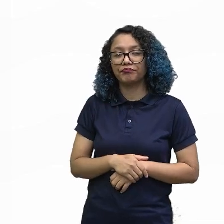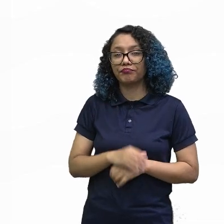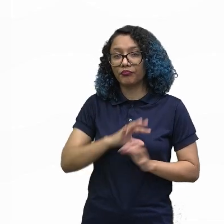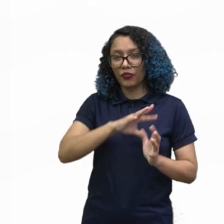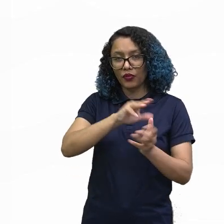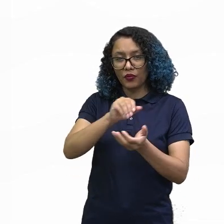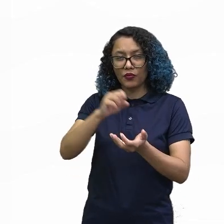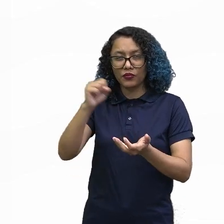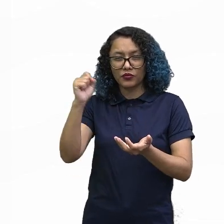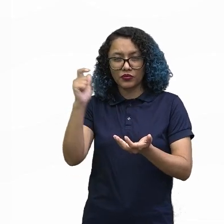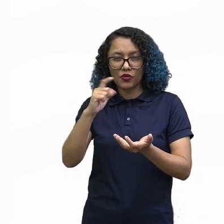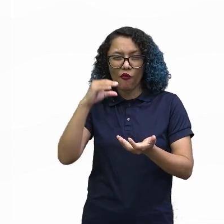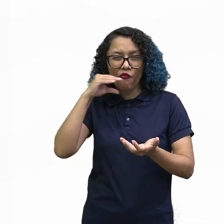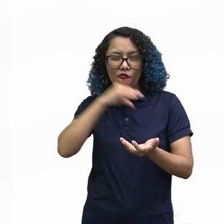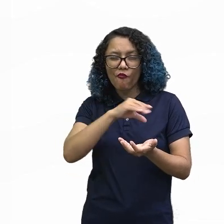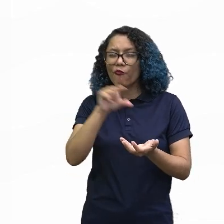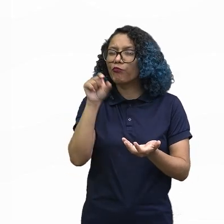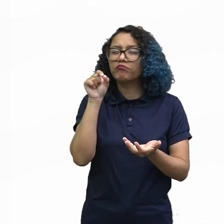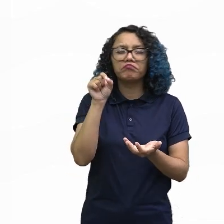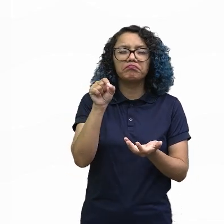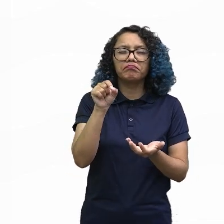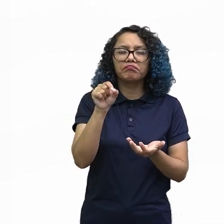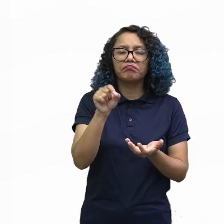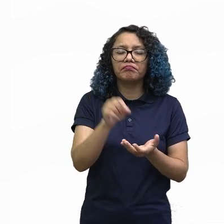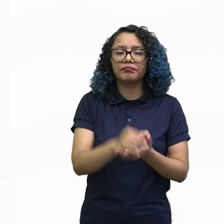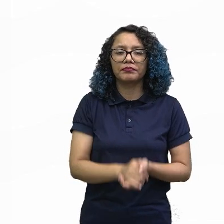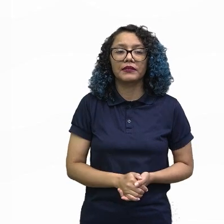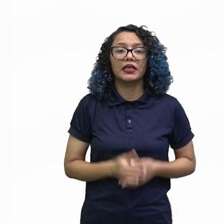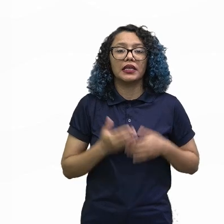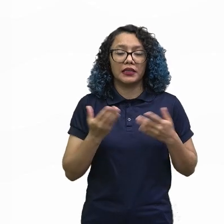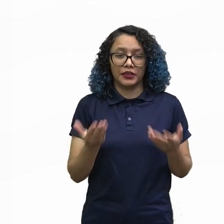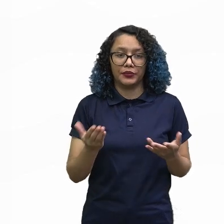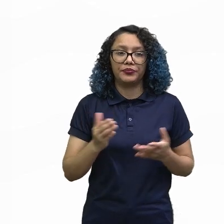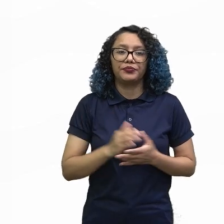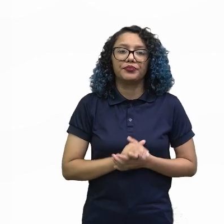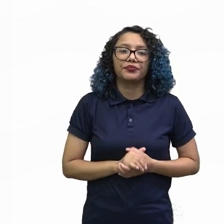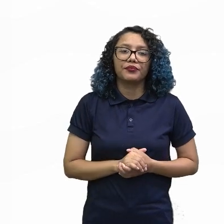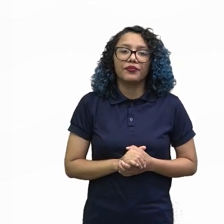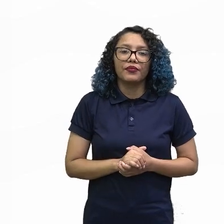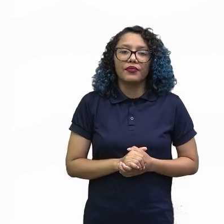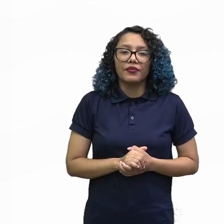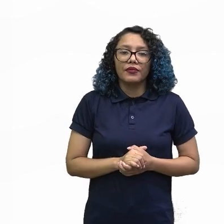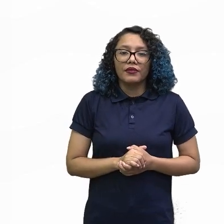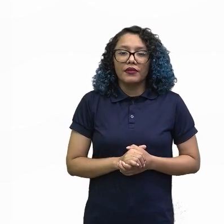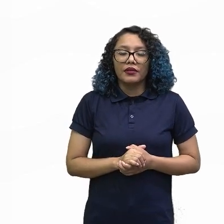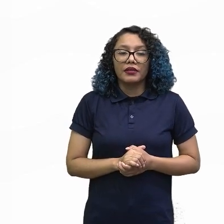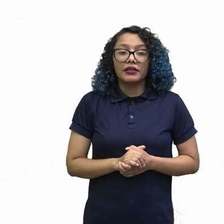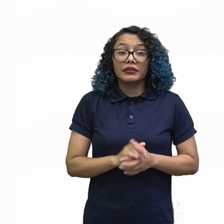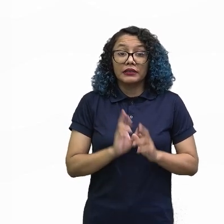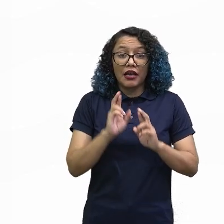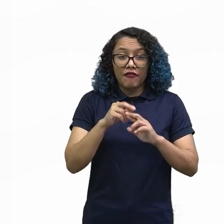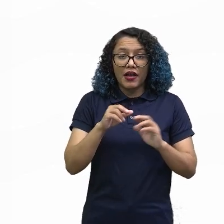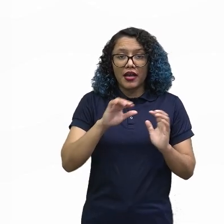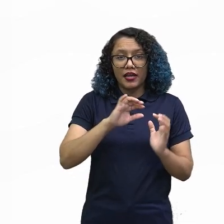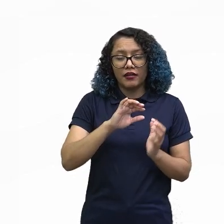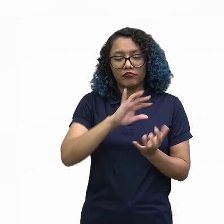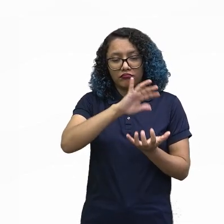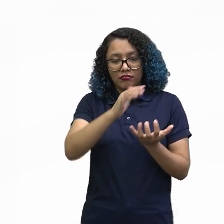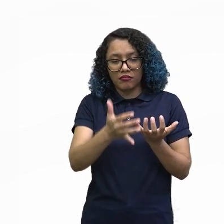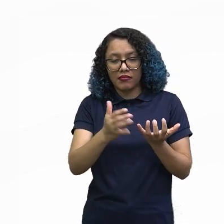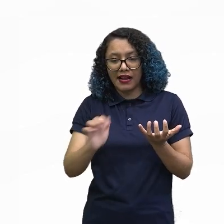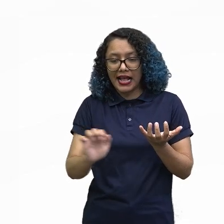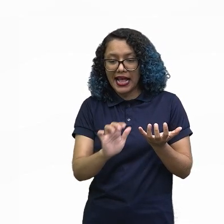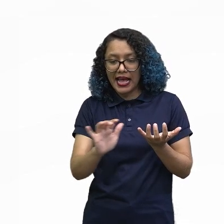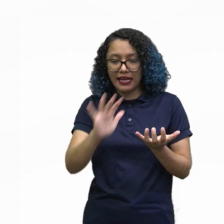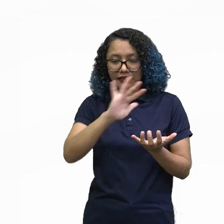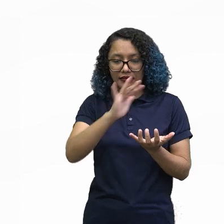estufa? Então a gente tem aqui, olha, o efeito estufa corresponde a uma camada de gases que